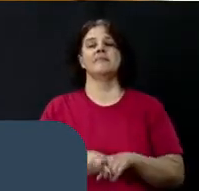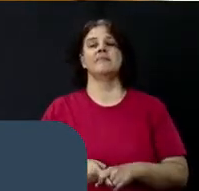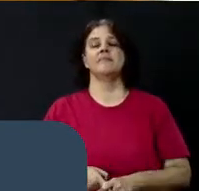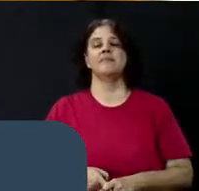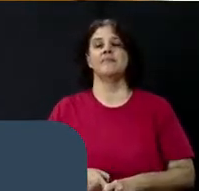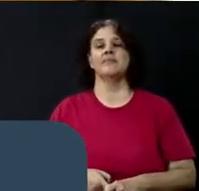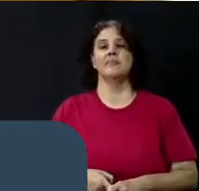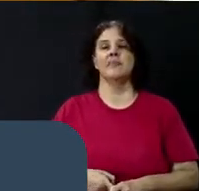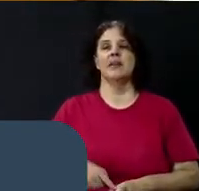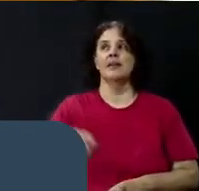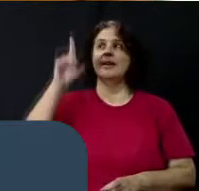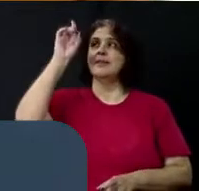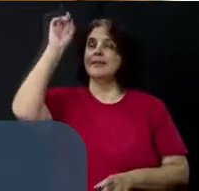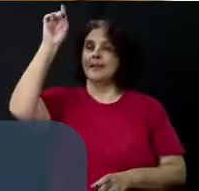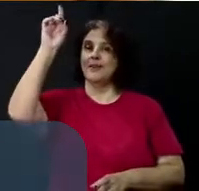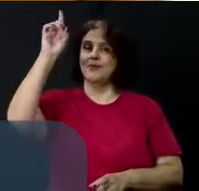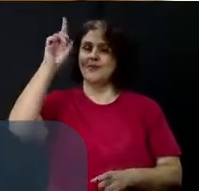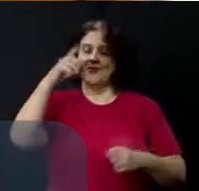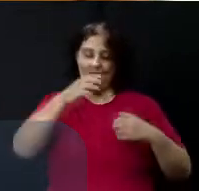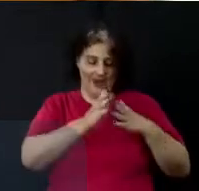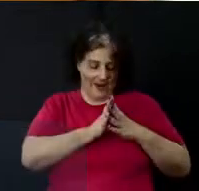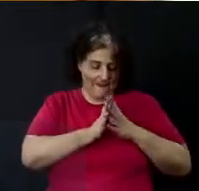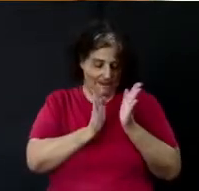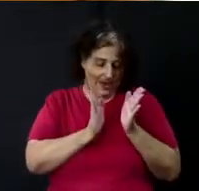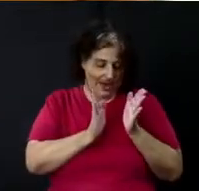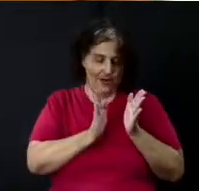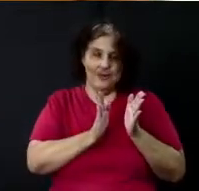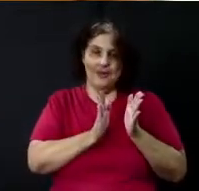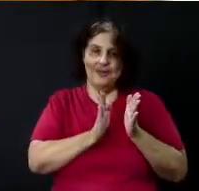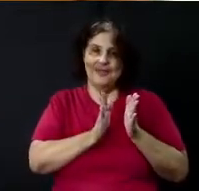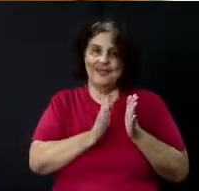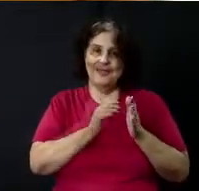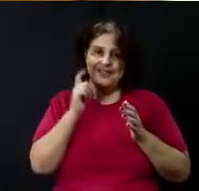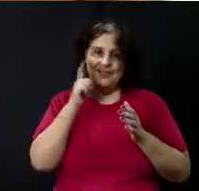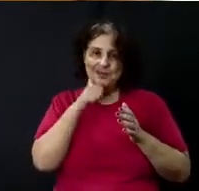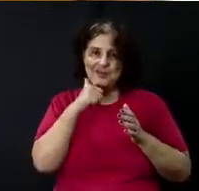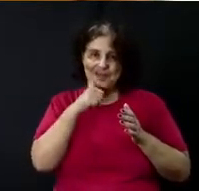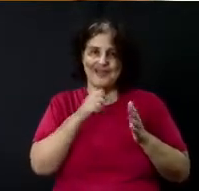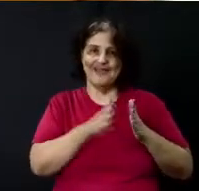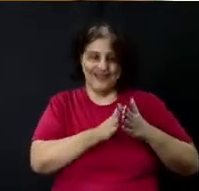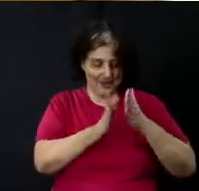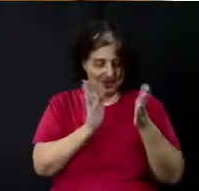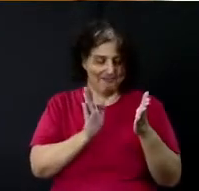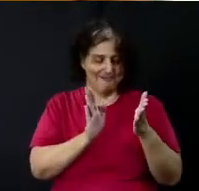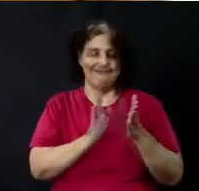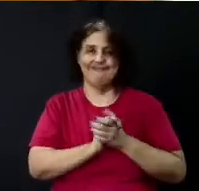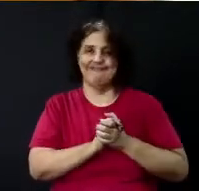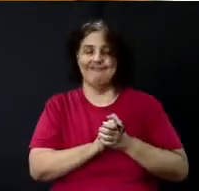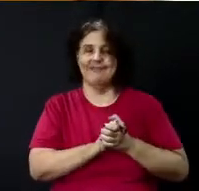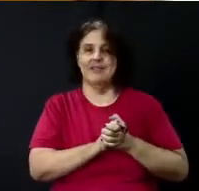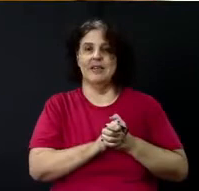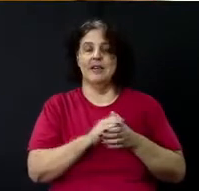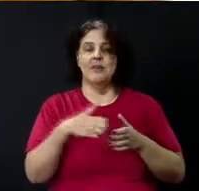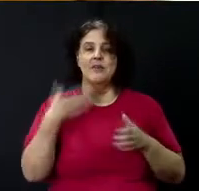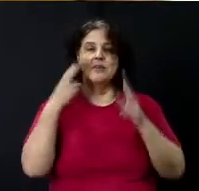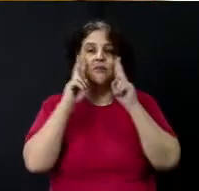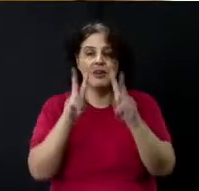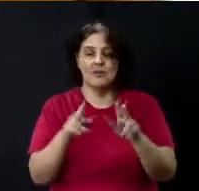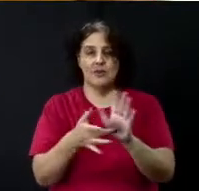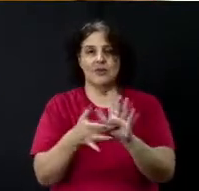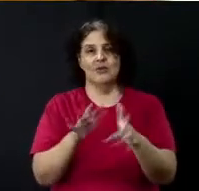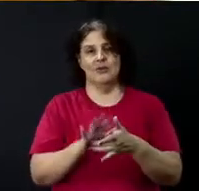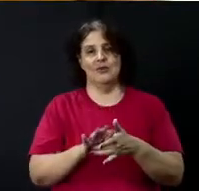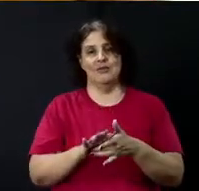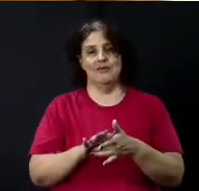Deus abriu o coração de Lídia. Quando vemos a Cristo, antes